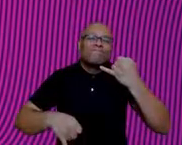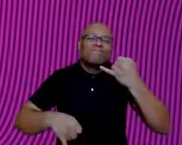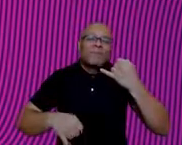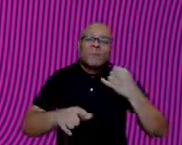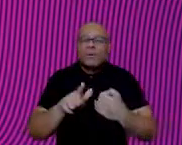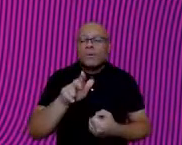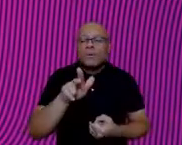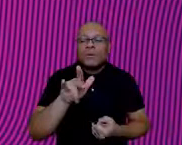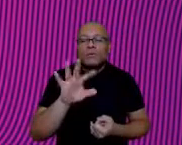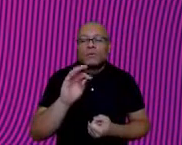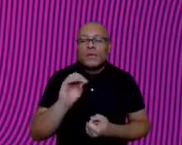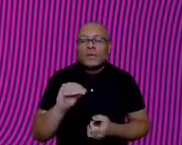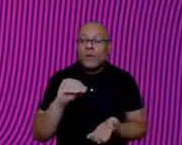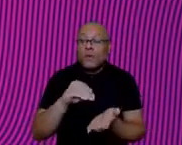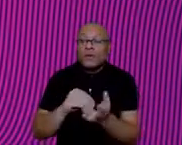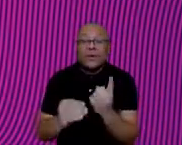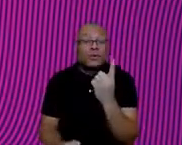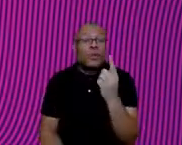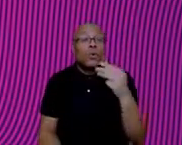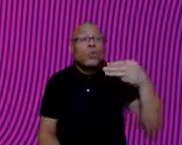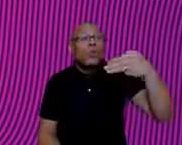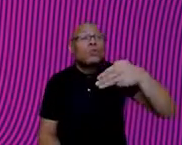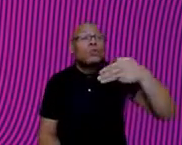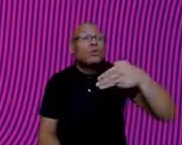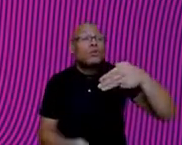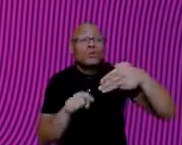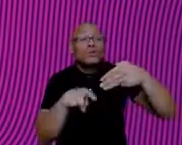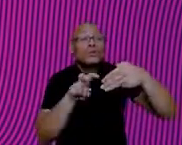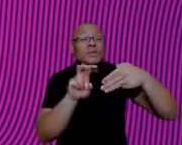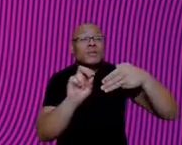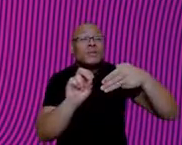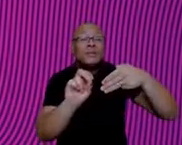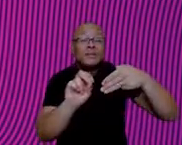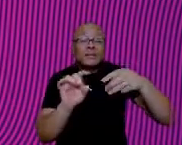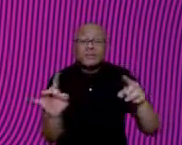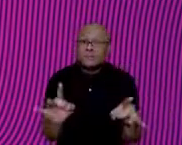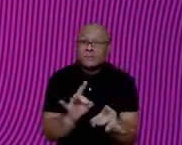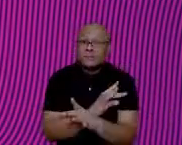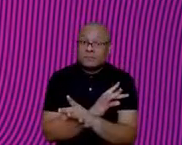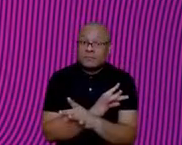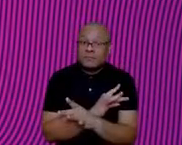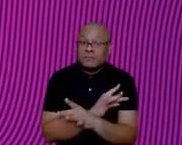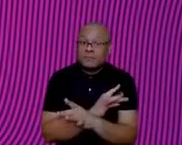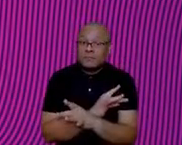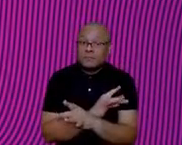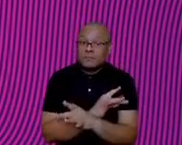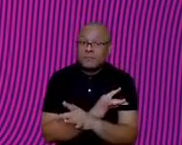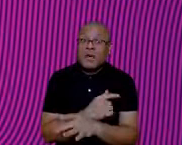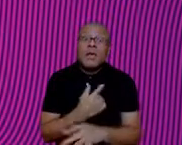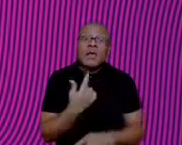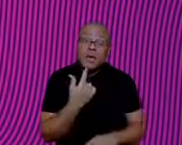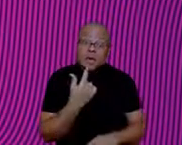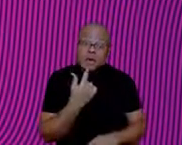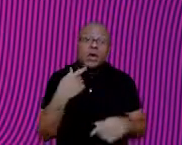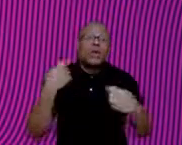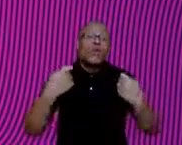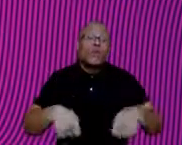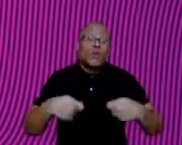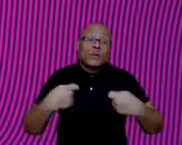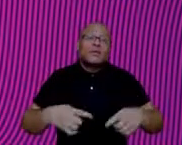Faltam 1 minuto e 50 segundos para o término da sessão. Eu vou precisar encerrar a